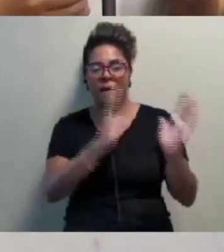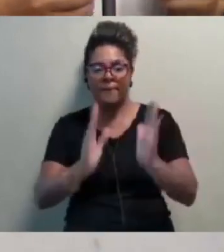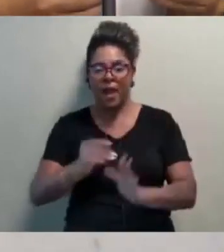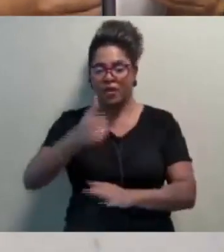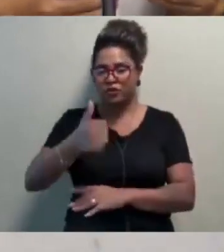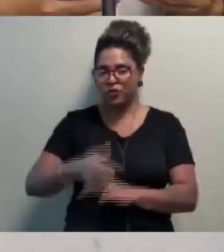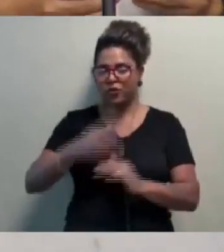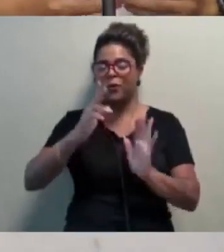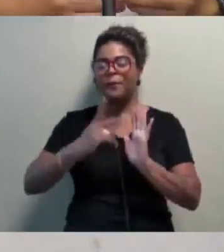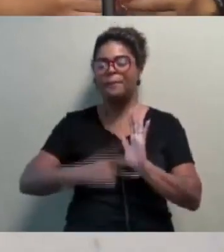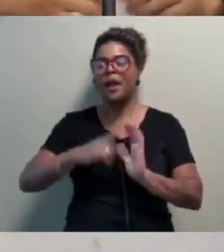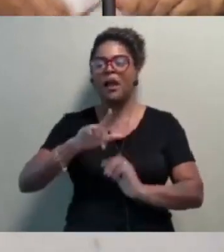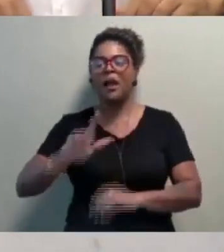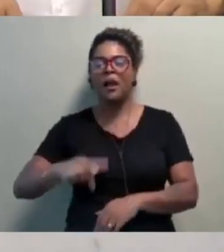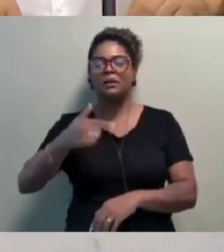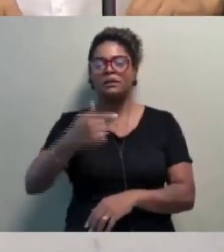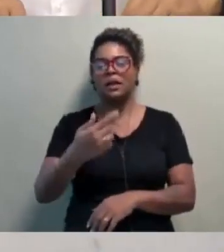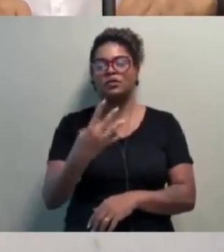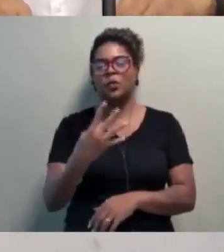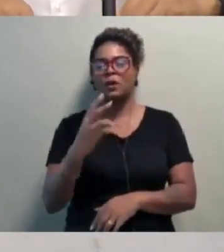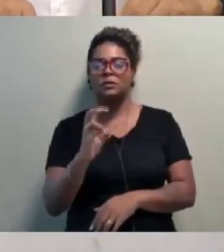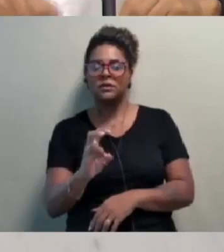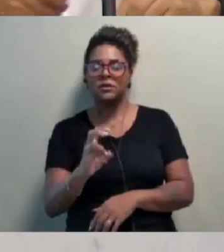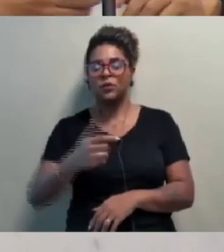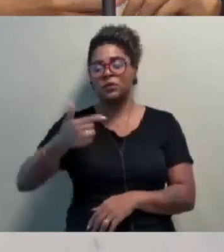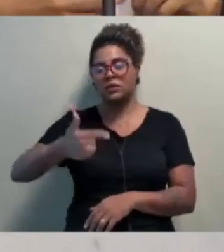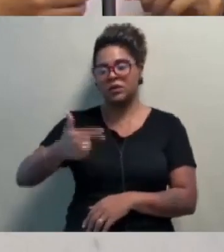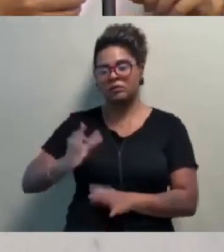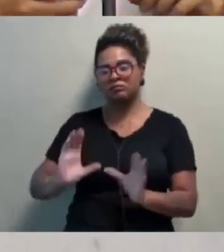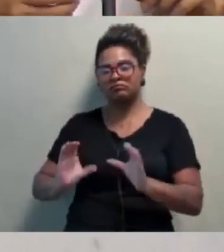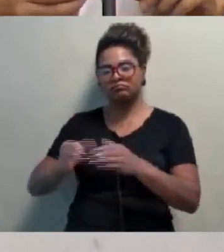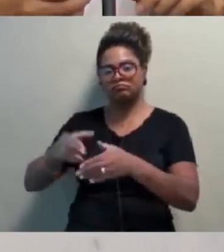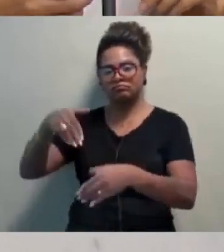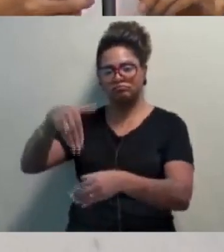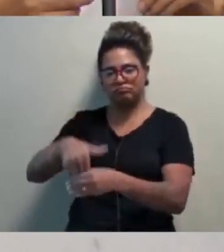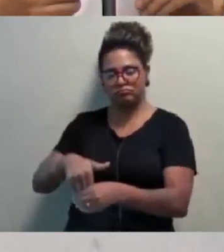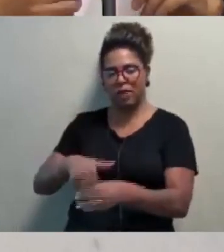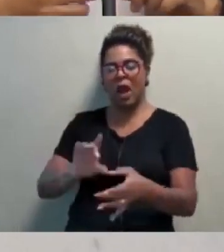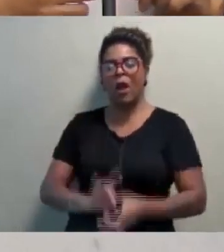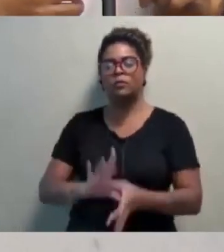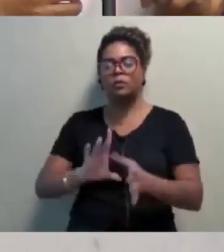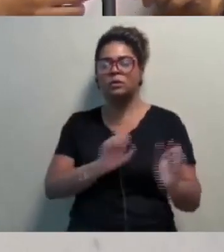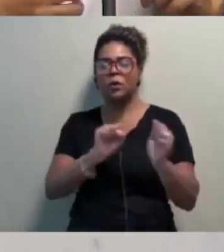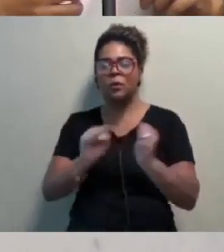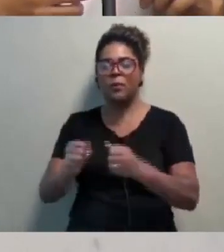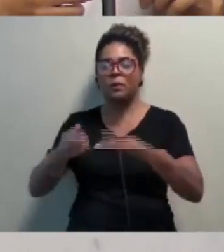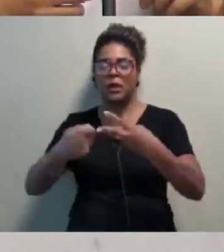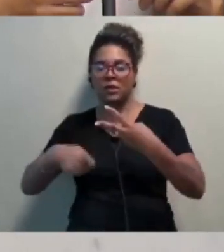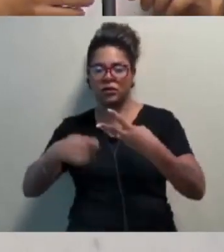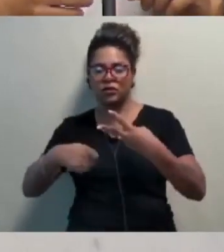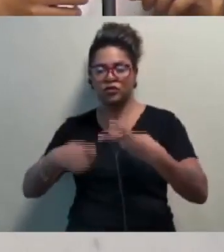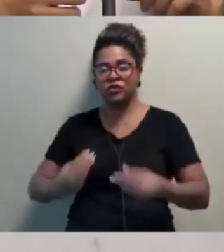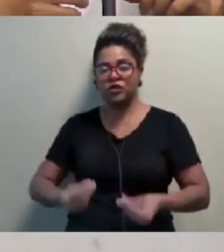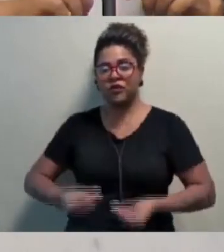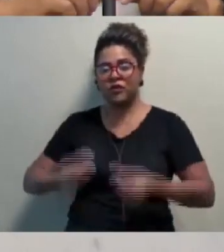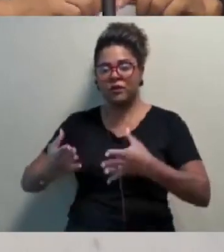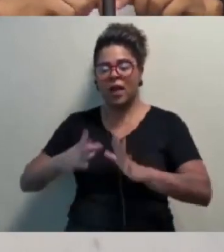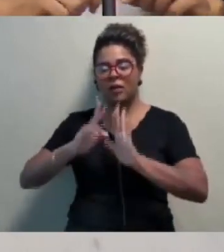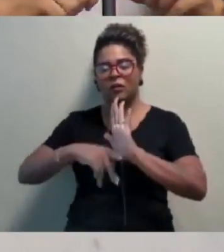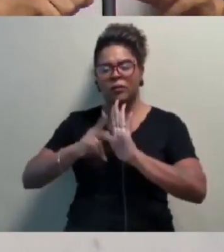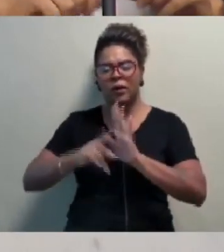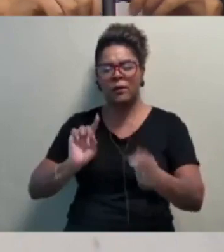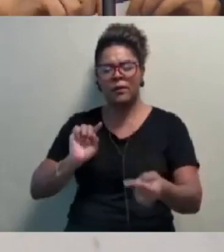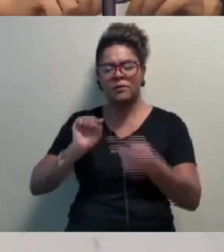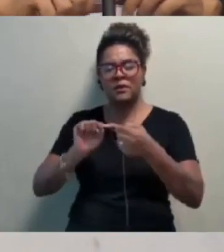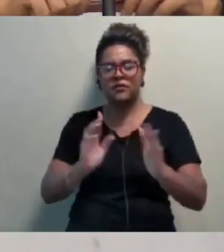lei 745, segundo turno. Autoriza o Poder Executivo a conceder, por meio de programa específico e